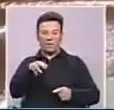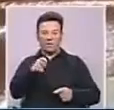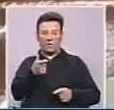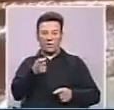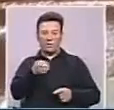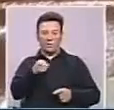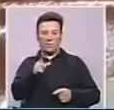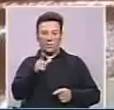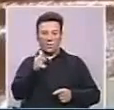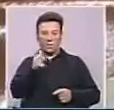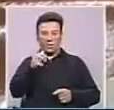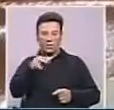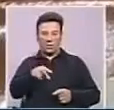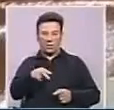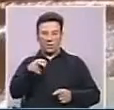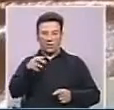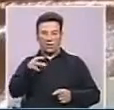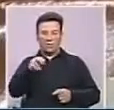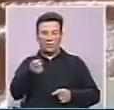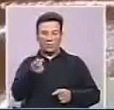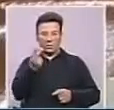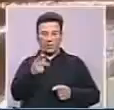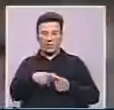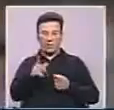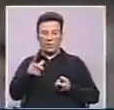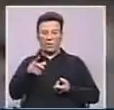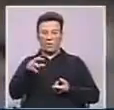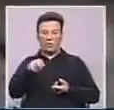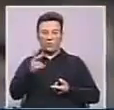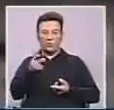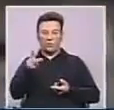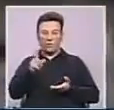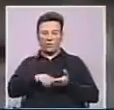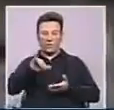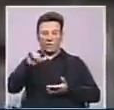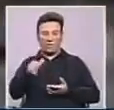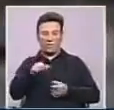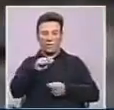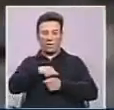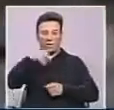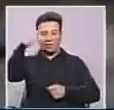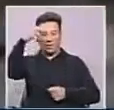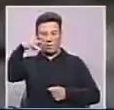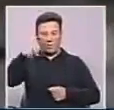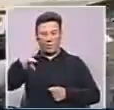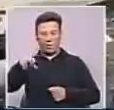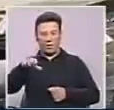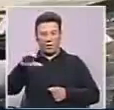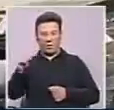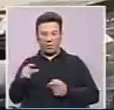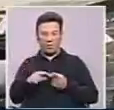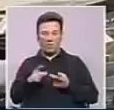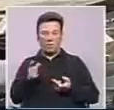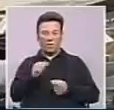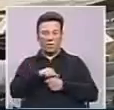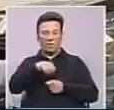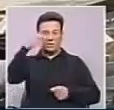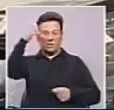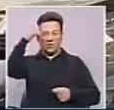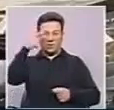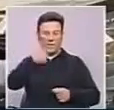Metropolitan Museum of Art, o Modern Art Museum of Nova York, Casa Real do Mónaco, Casa Real...